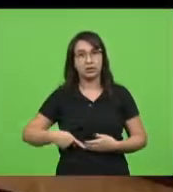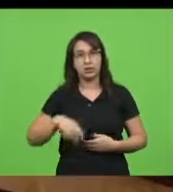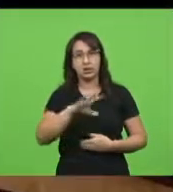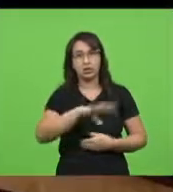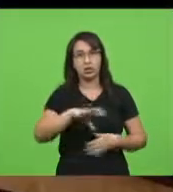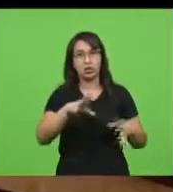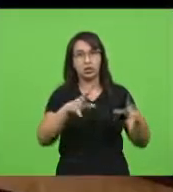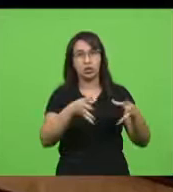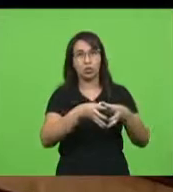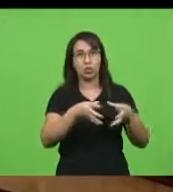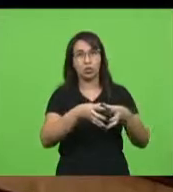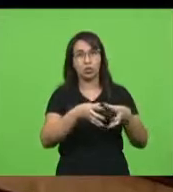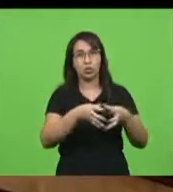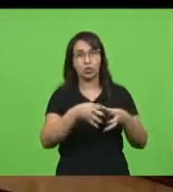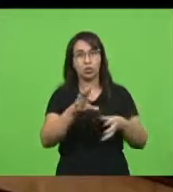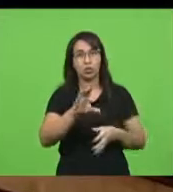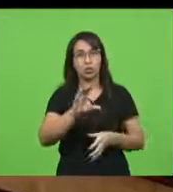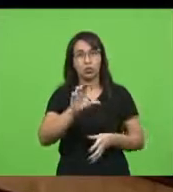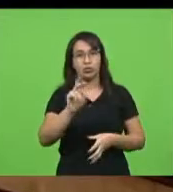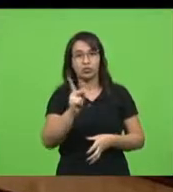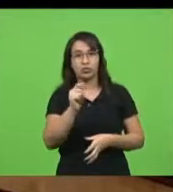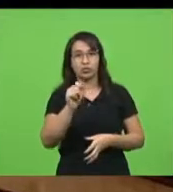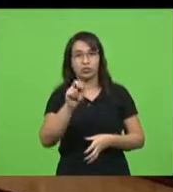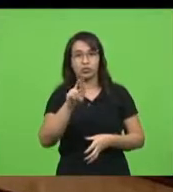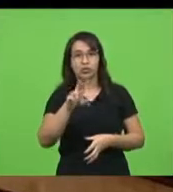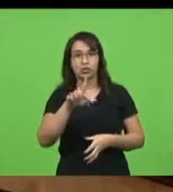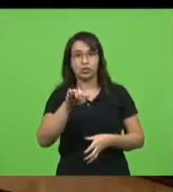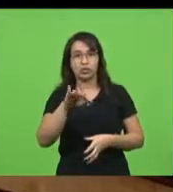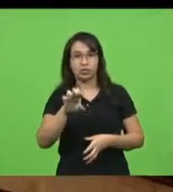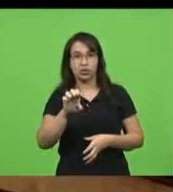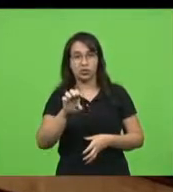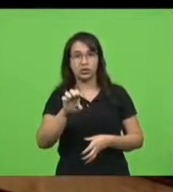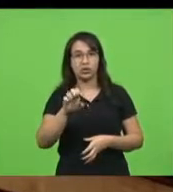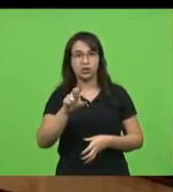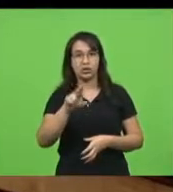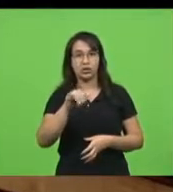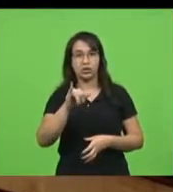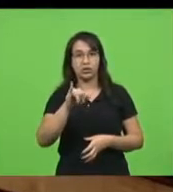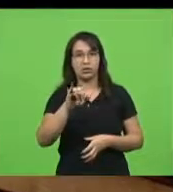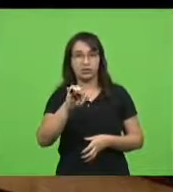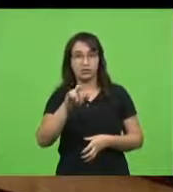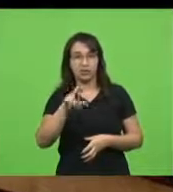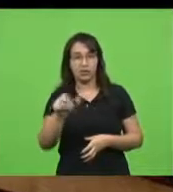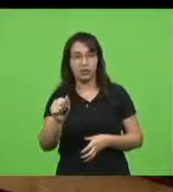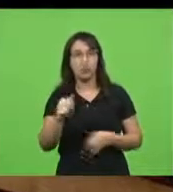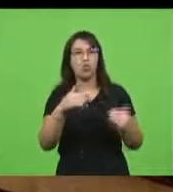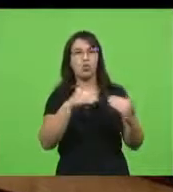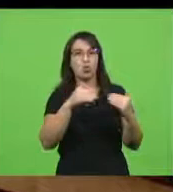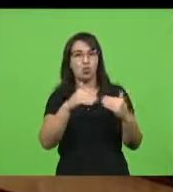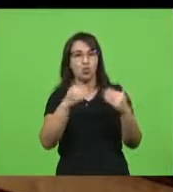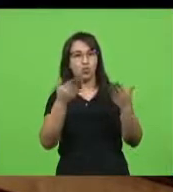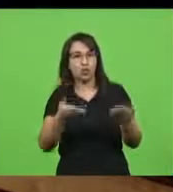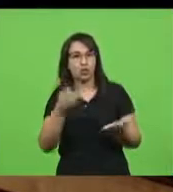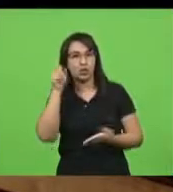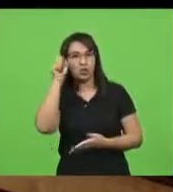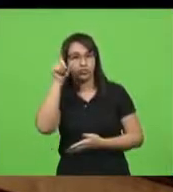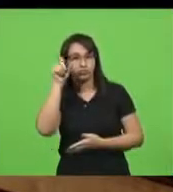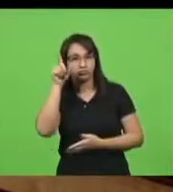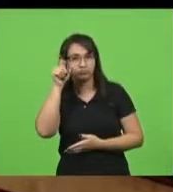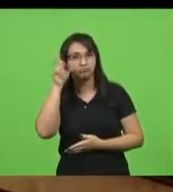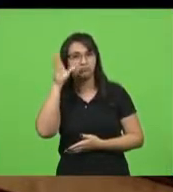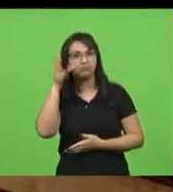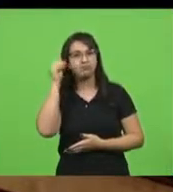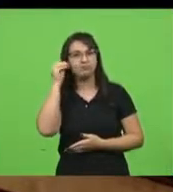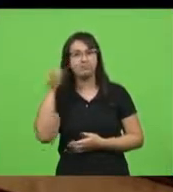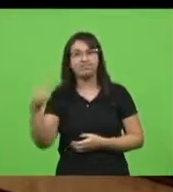comungo também do pensamento da deputada Luciana e desse novo modelo que foi colocado pelo